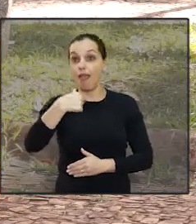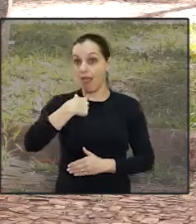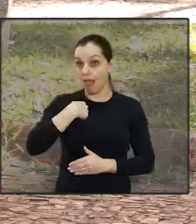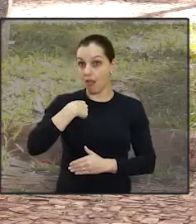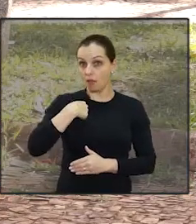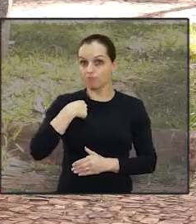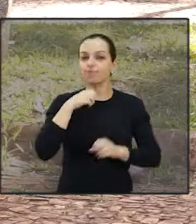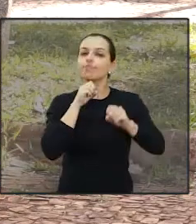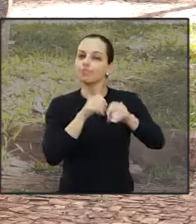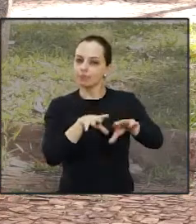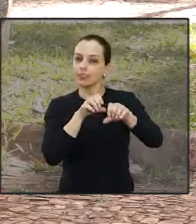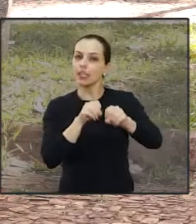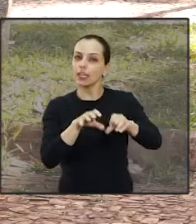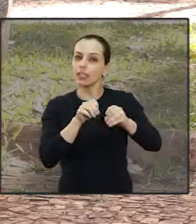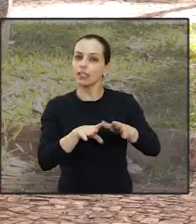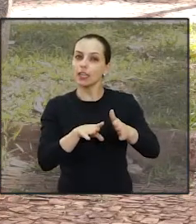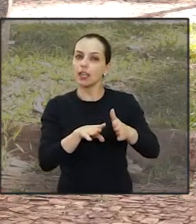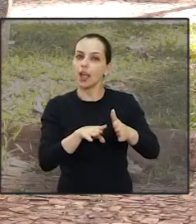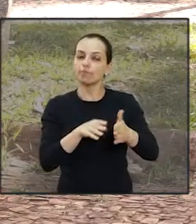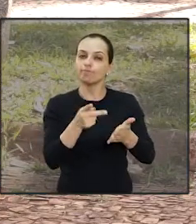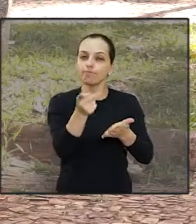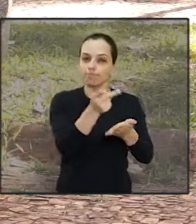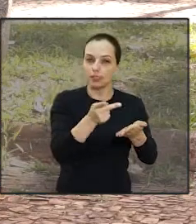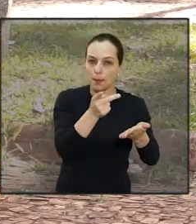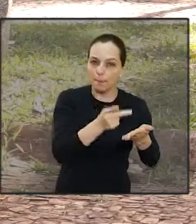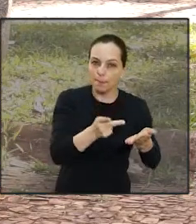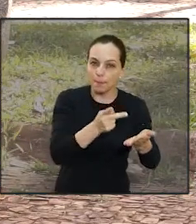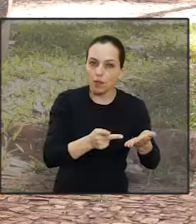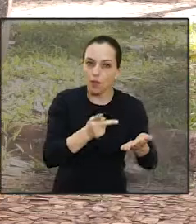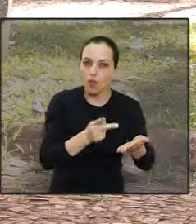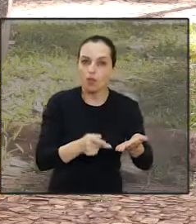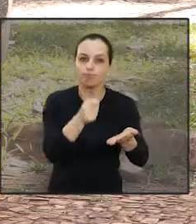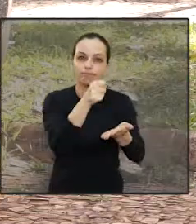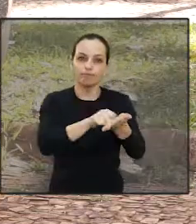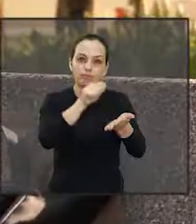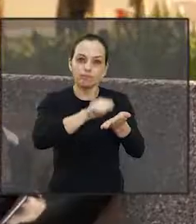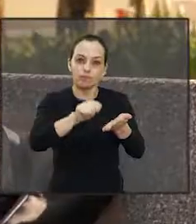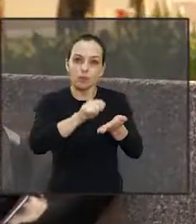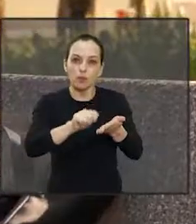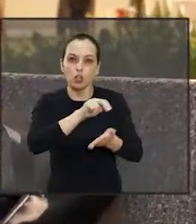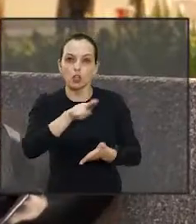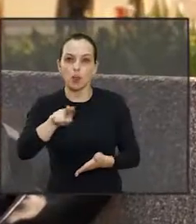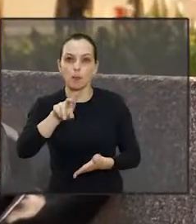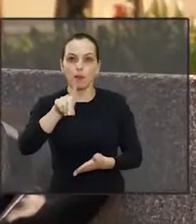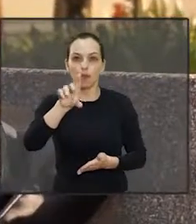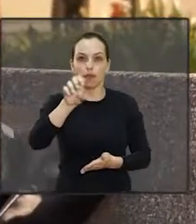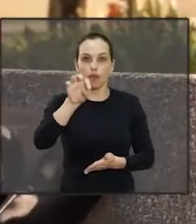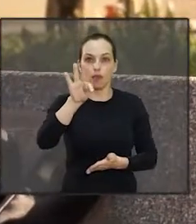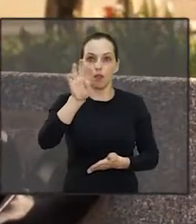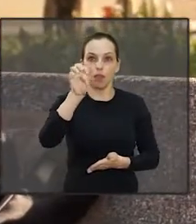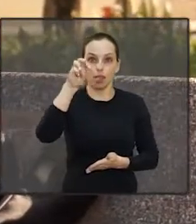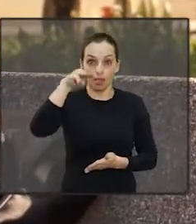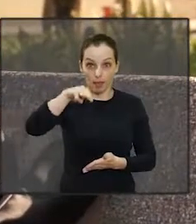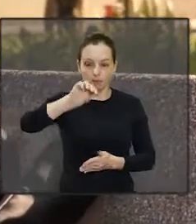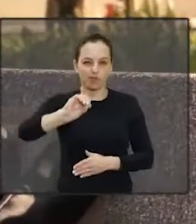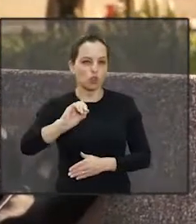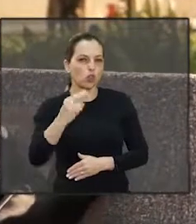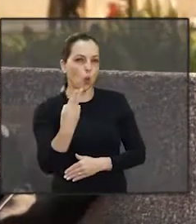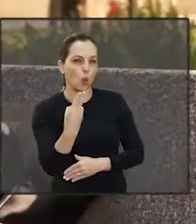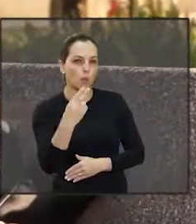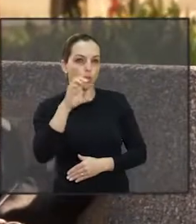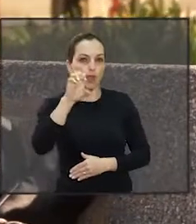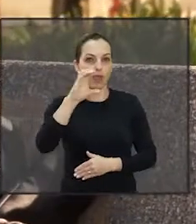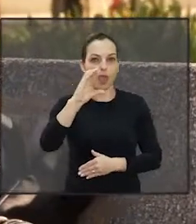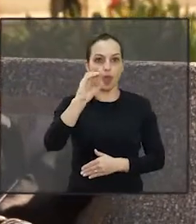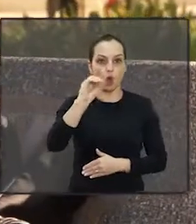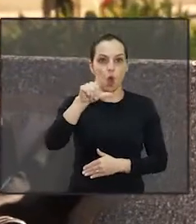1980. Eu dava aula em Américo, foi uma poesia que eu iniciei em 1980 e terminei em 1981.